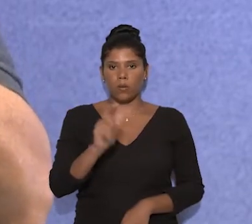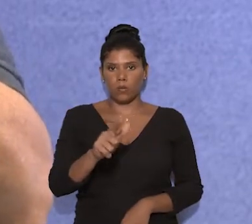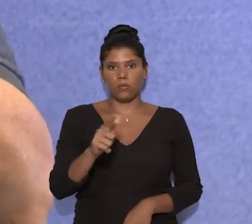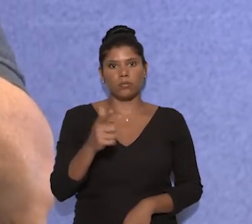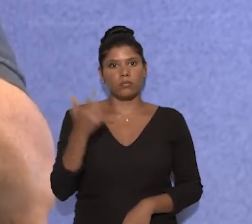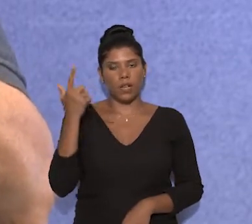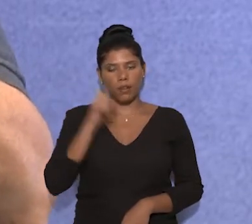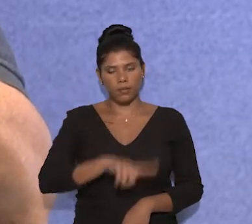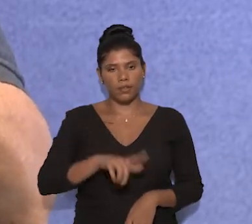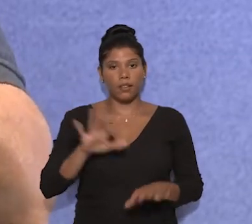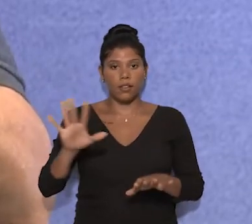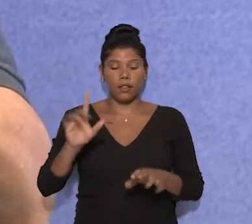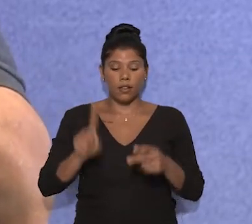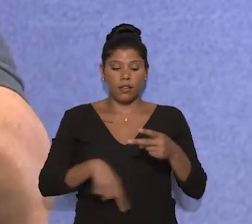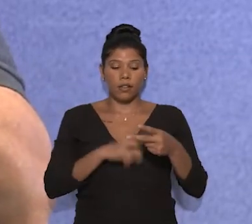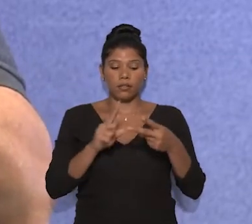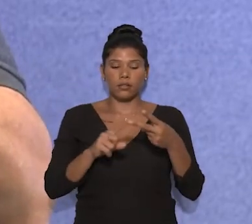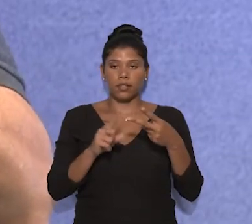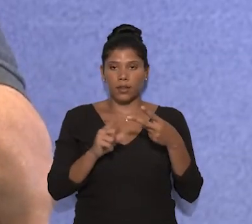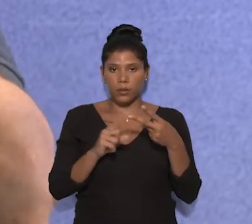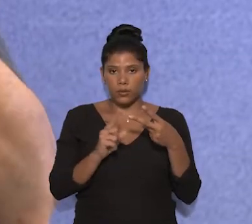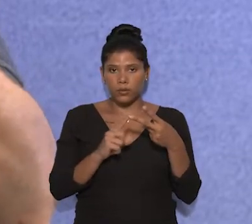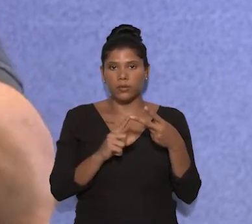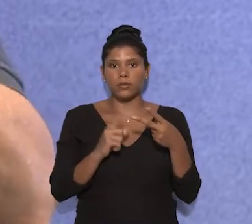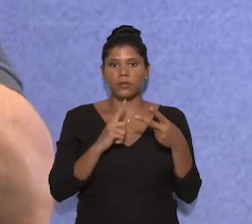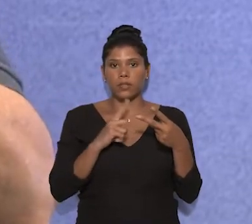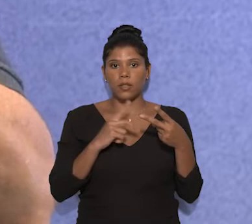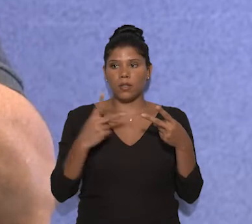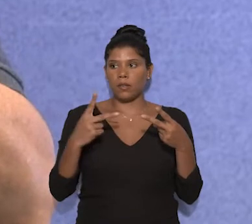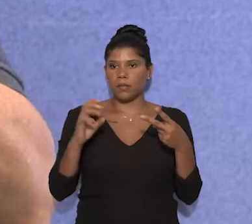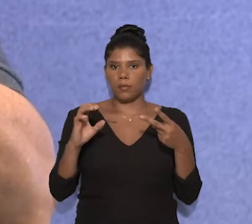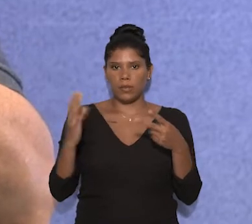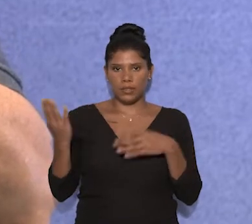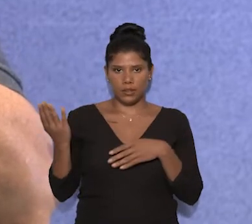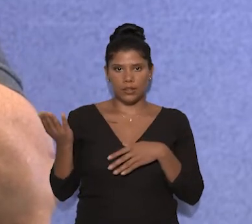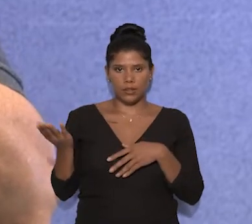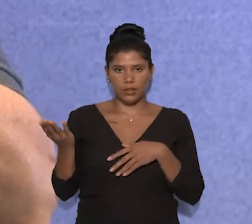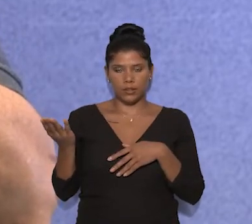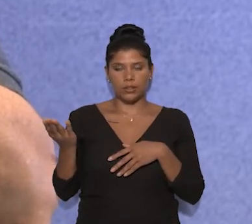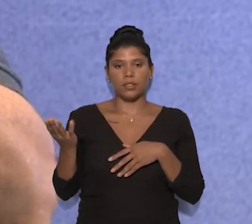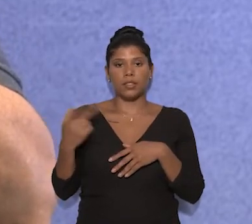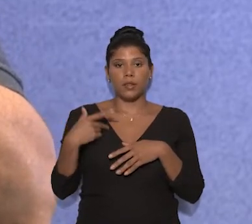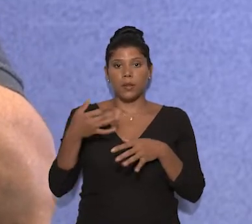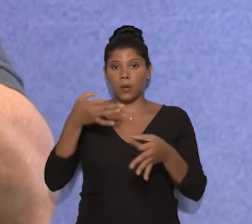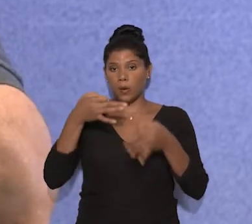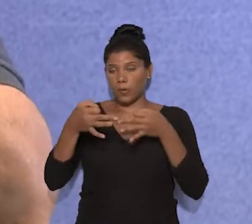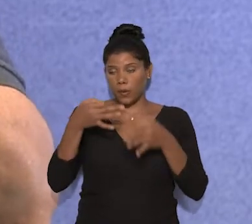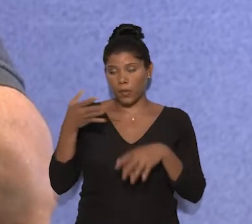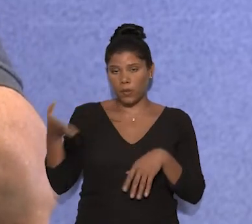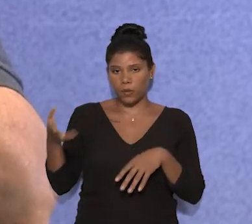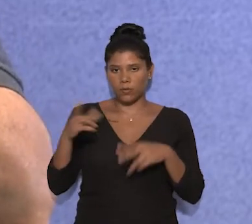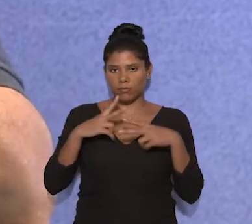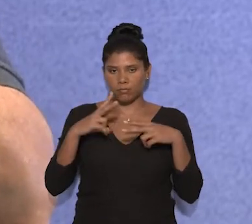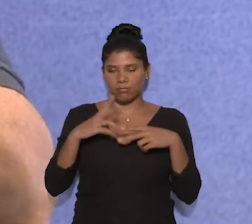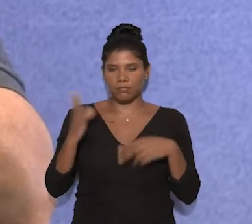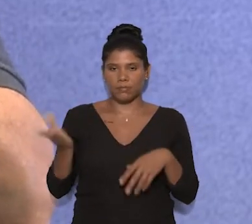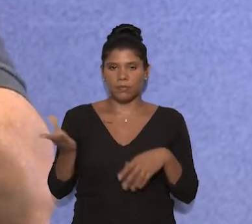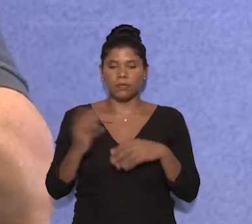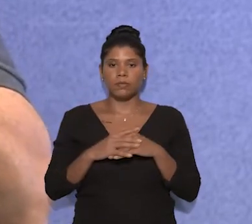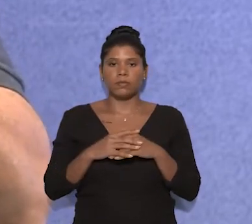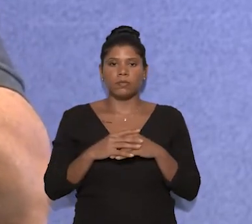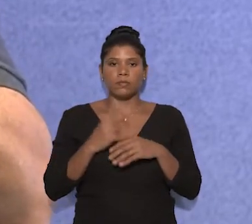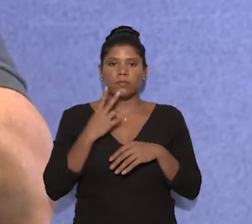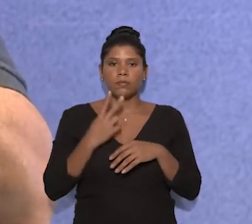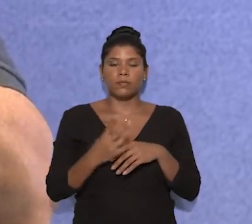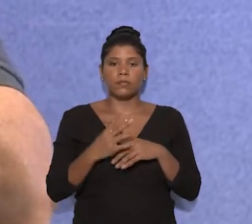bola. E o outro, a precisão dele, e o PC aqui nos bastidores comentava, o lance ele, do gol